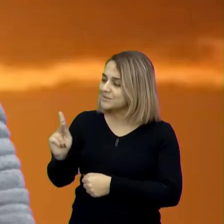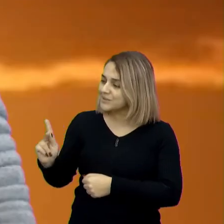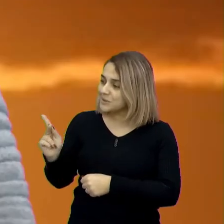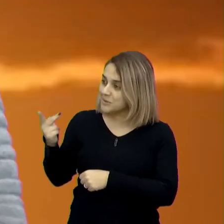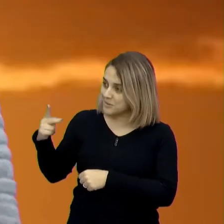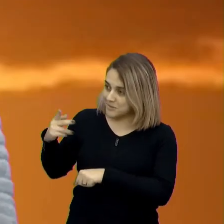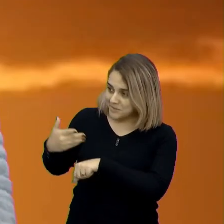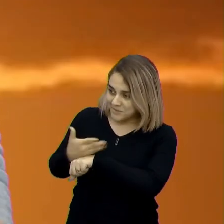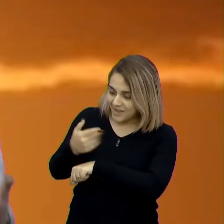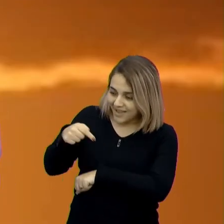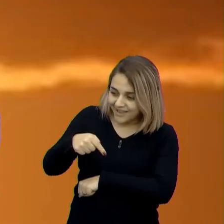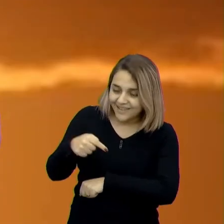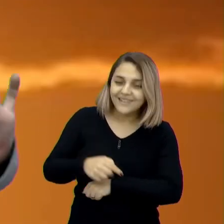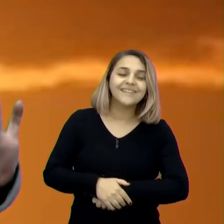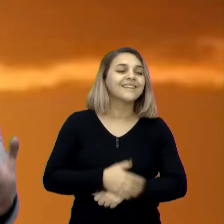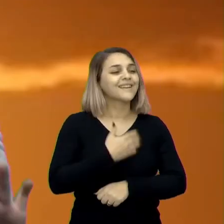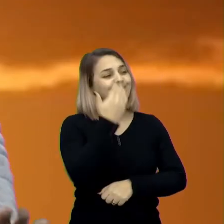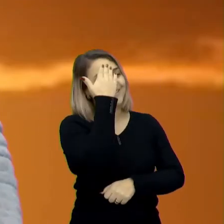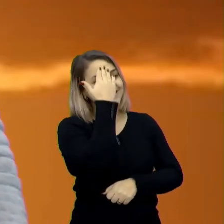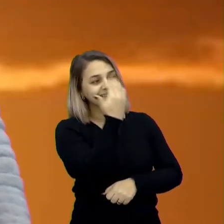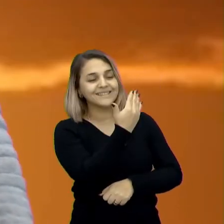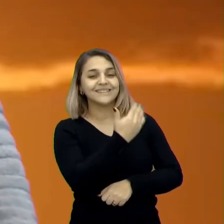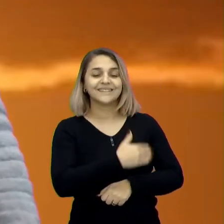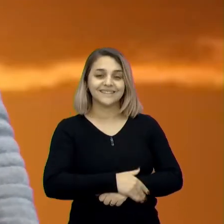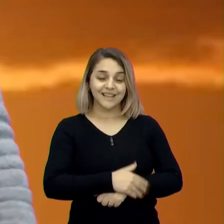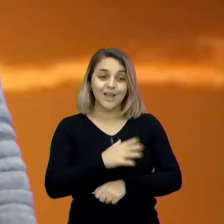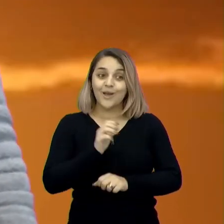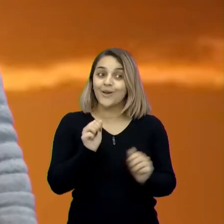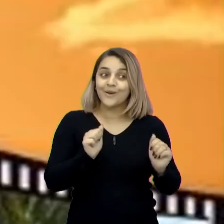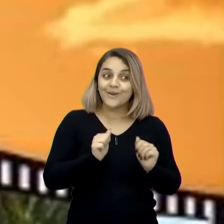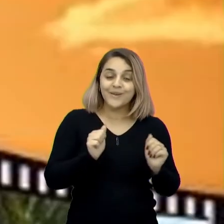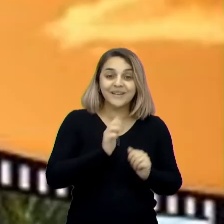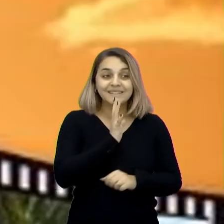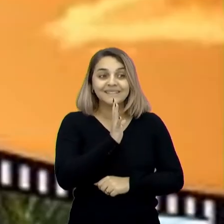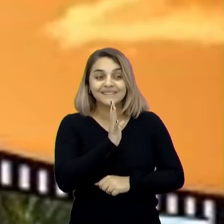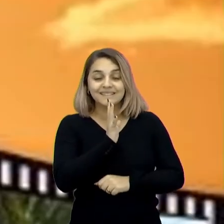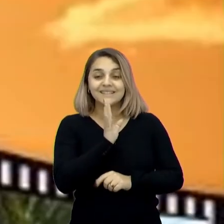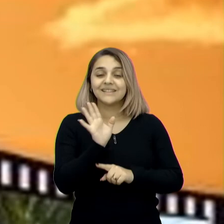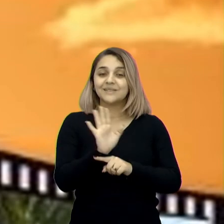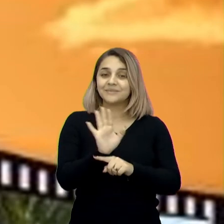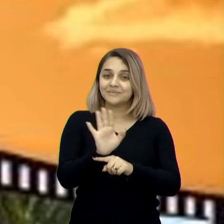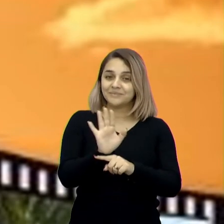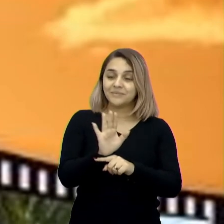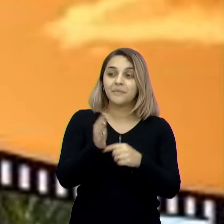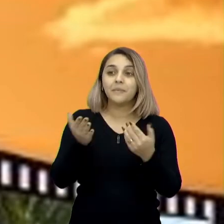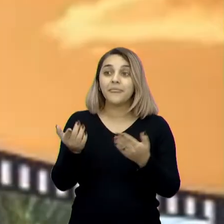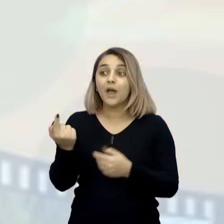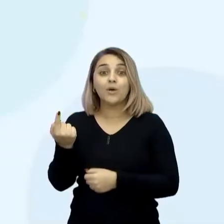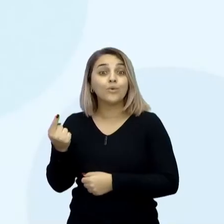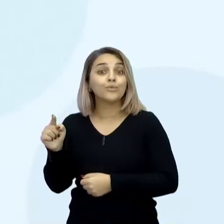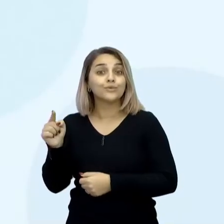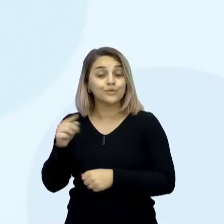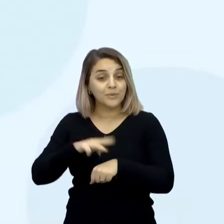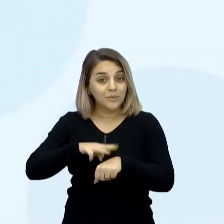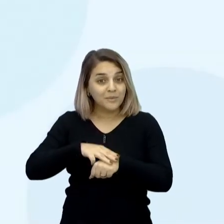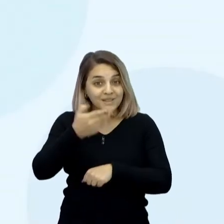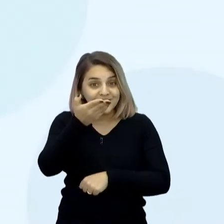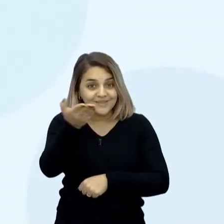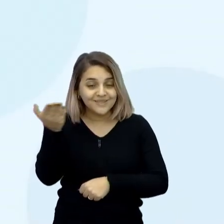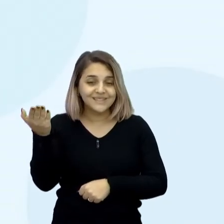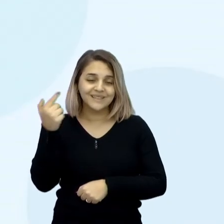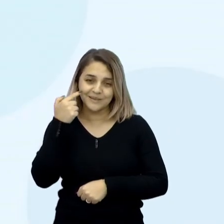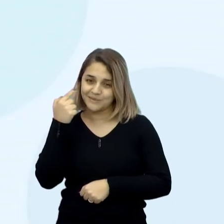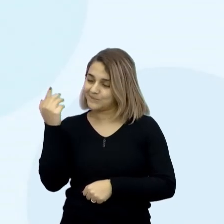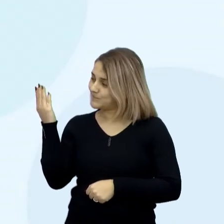hoje. Eu que agradeço, adorei conhecer essa parte do cinema aí. E o nosso último momento agora é para vocês, estudantes. Olha aí na tela, que